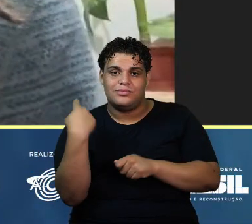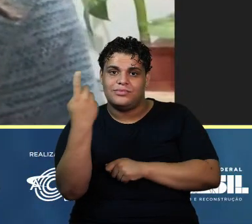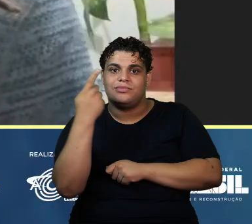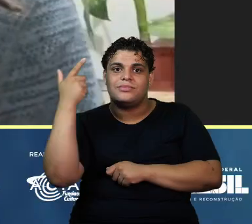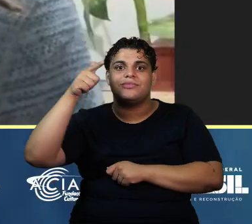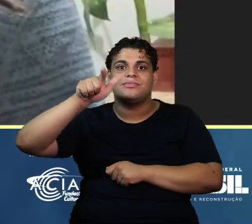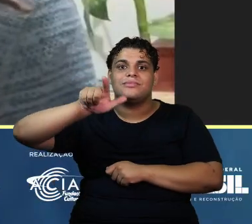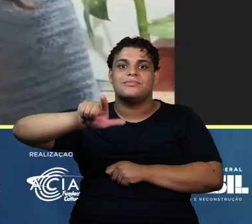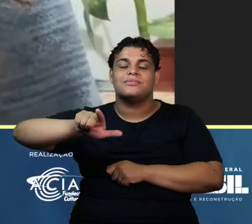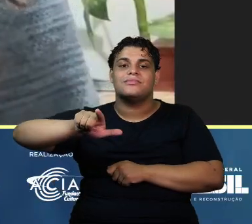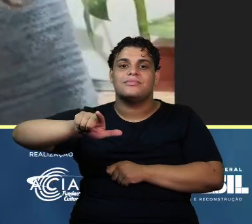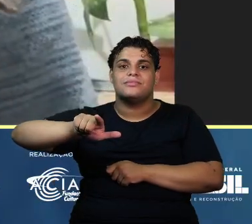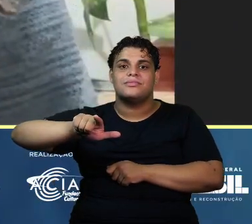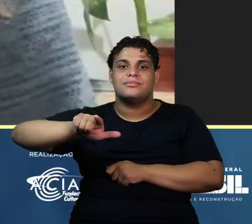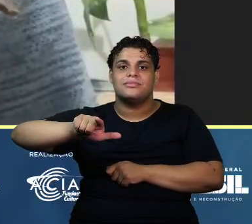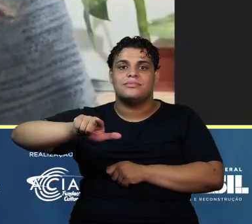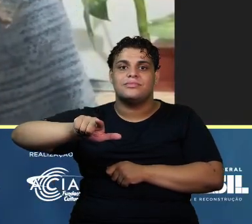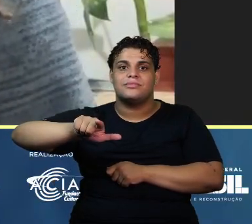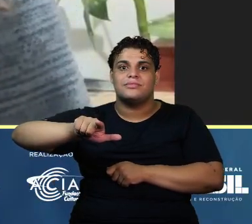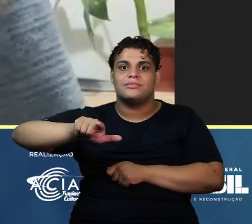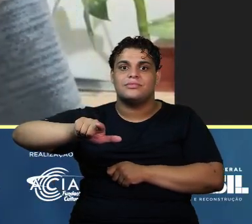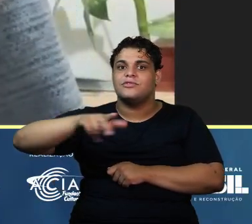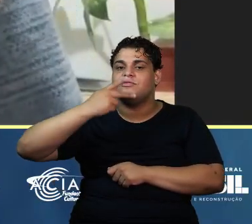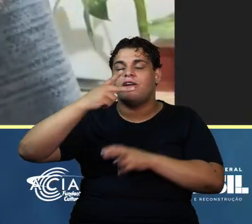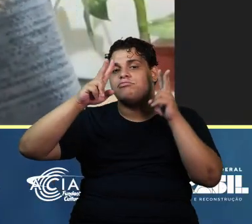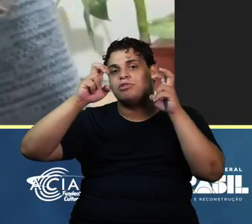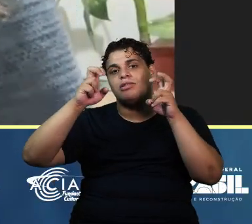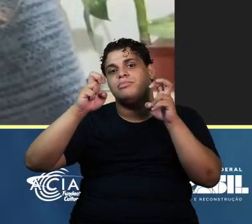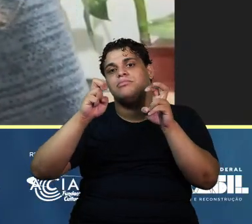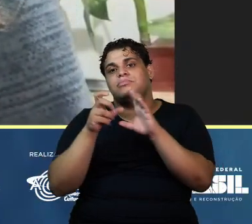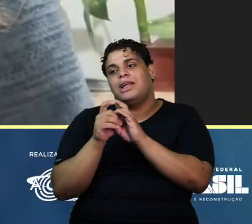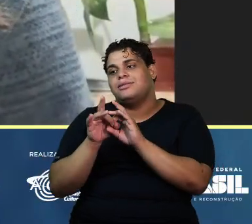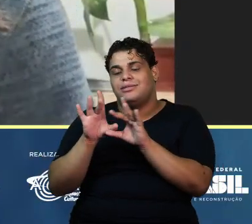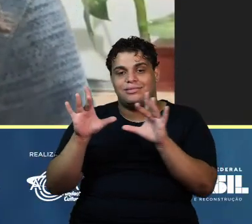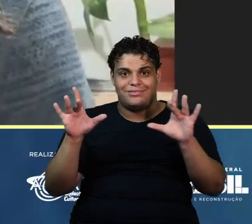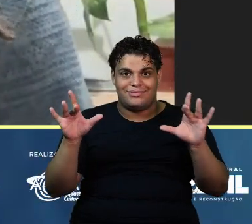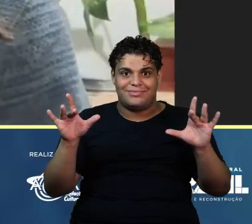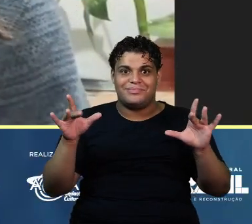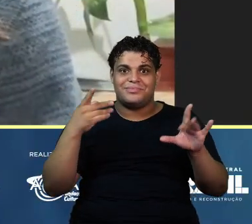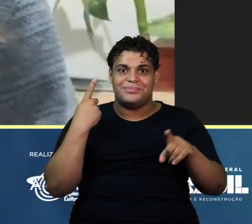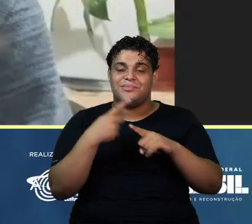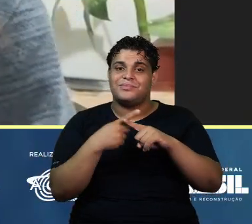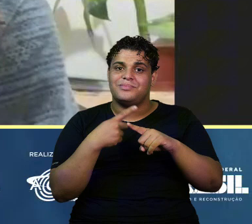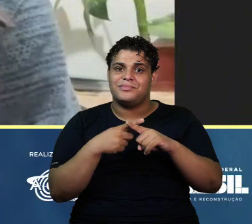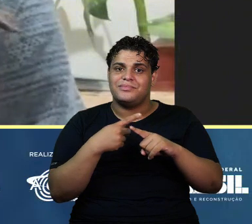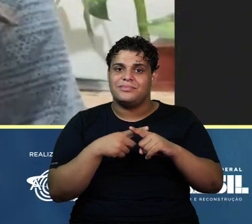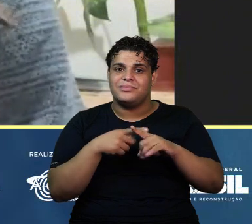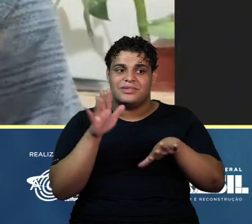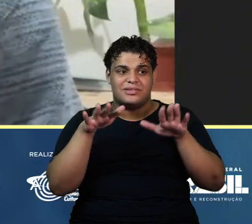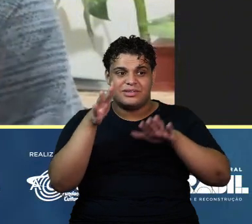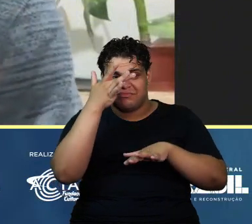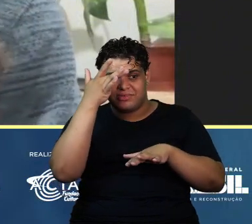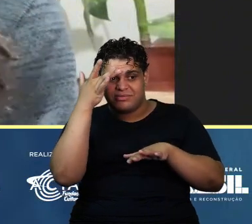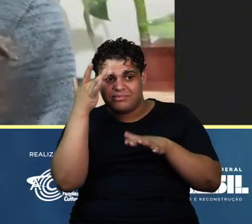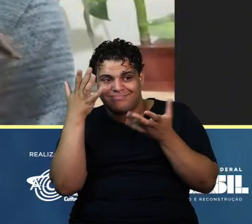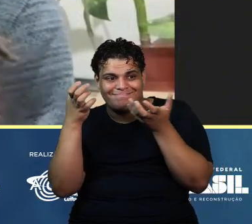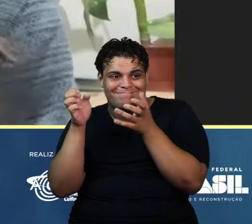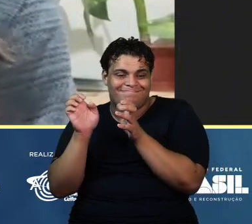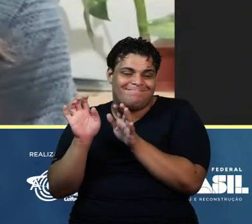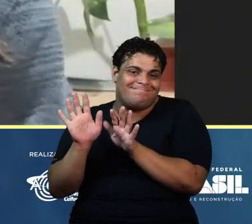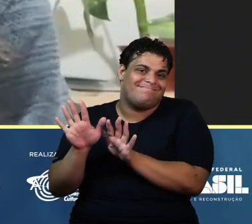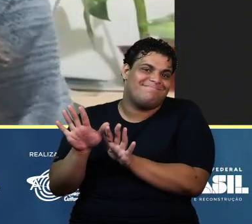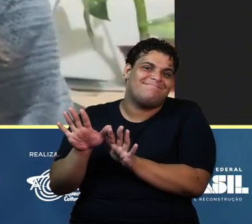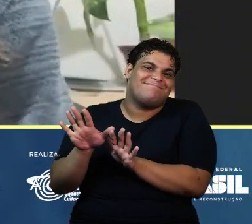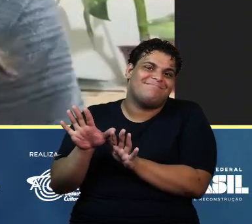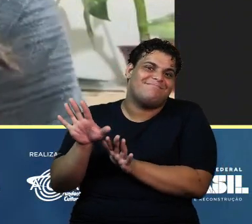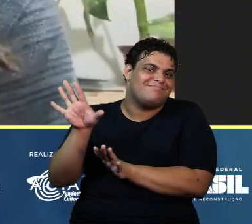consegue tratar de alguns temas de uma forma mais leve, né? Porque muitas pessoas não querem